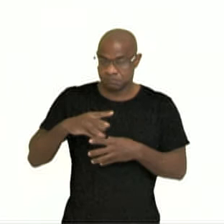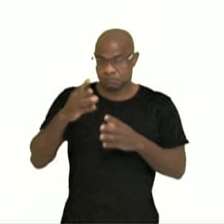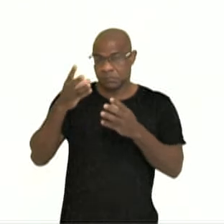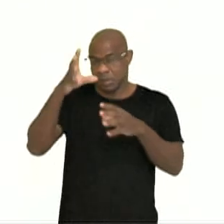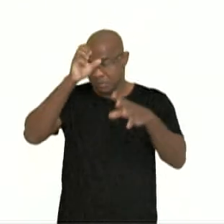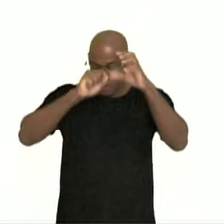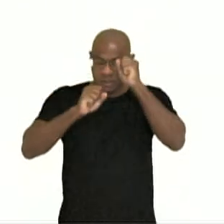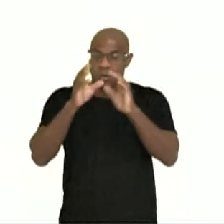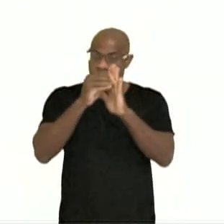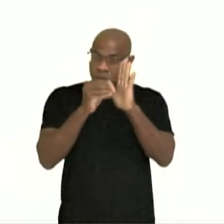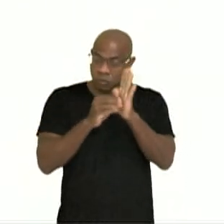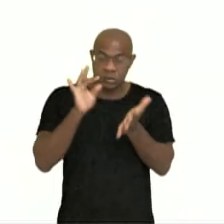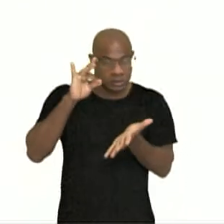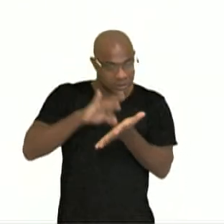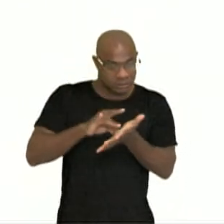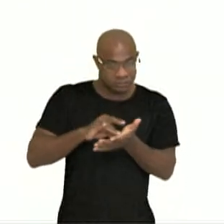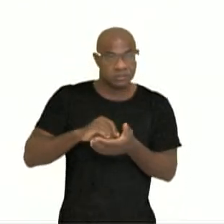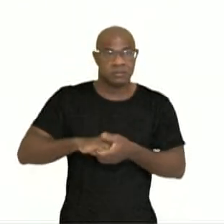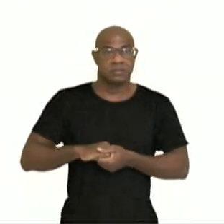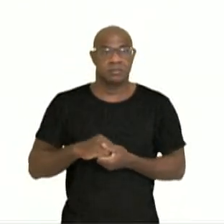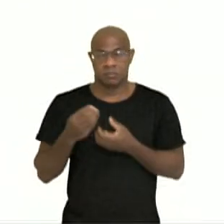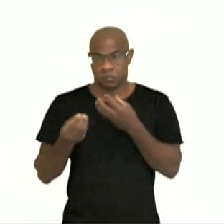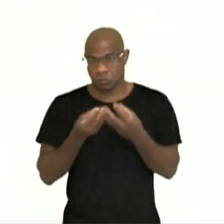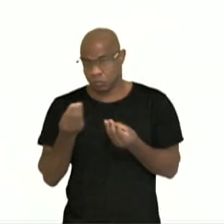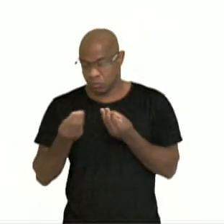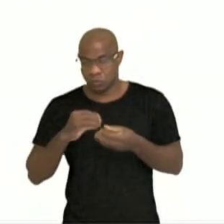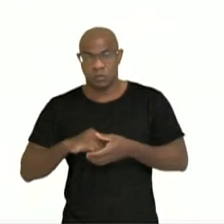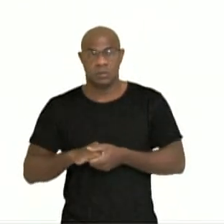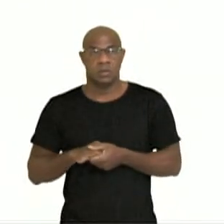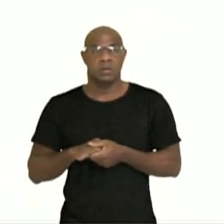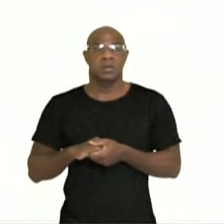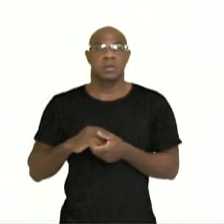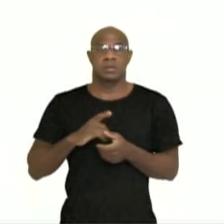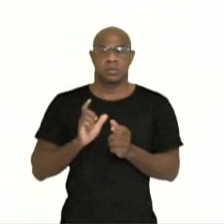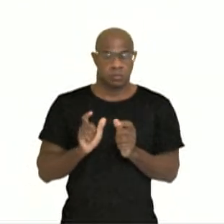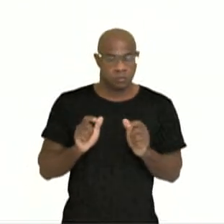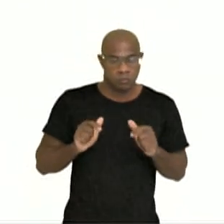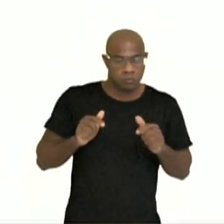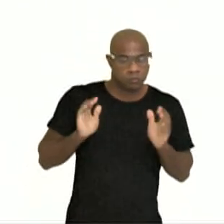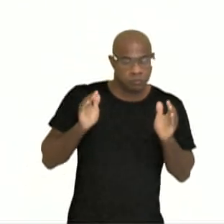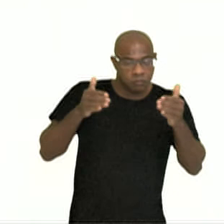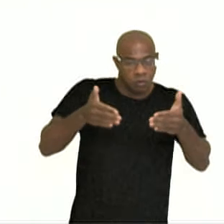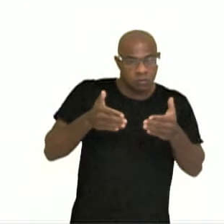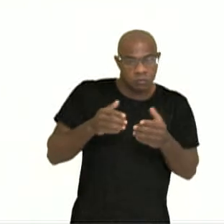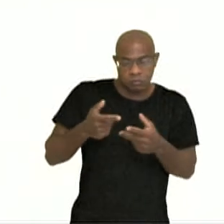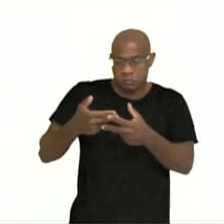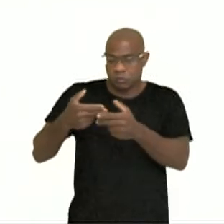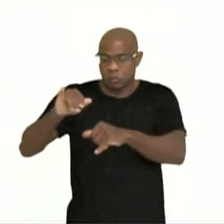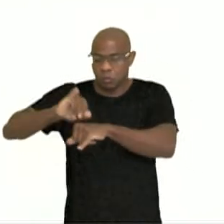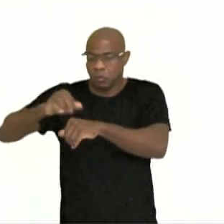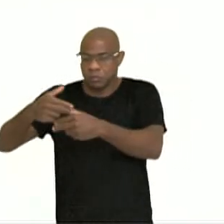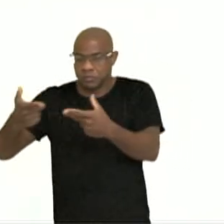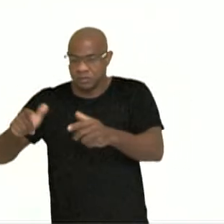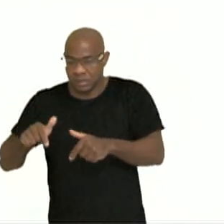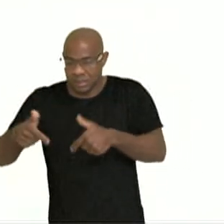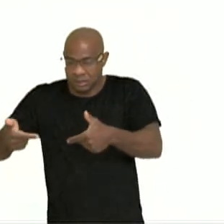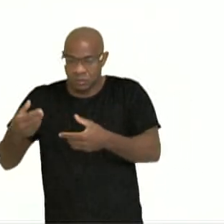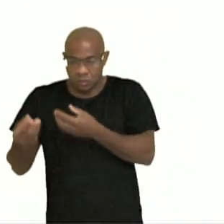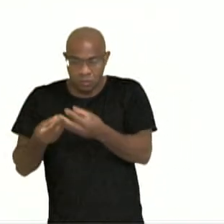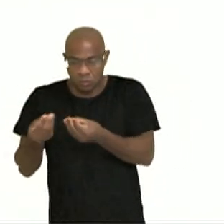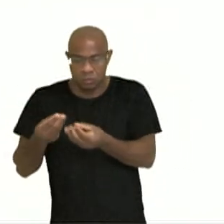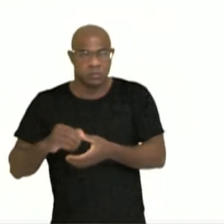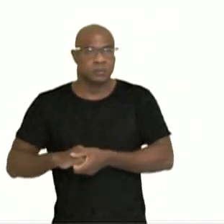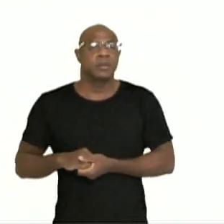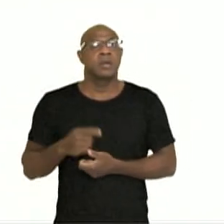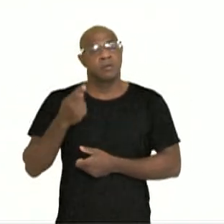voz passiva, de transformar aí o foco do objeto da ação, transformando em sujeito da ação, vamos fazer mais algumas